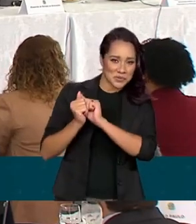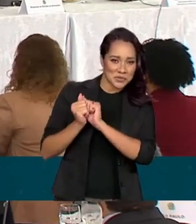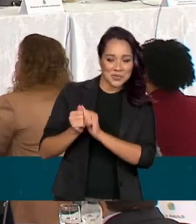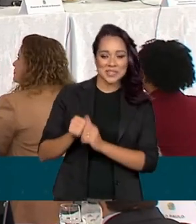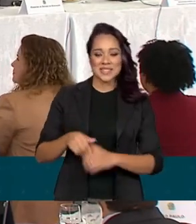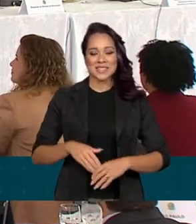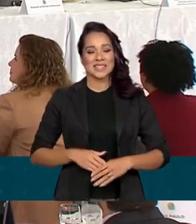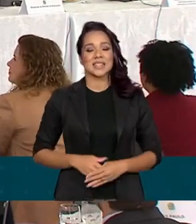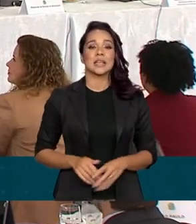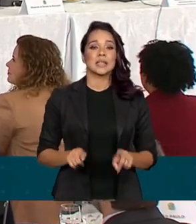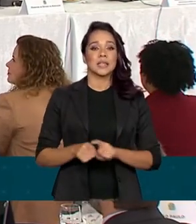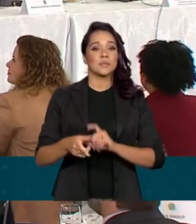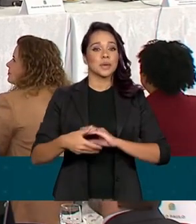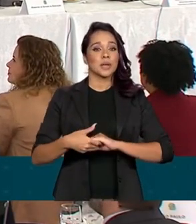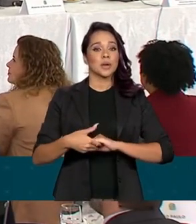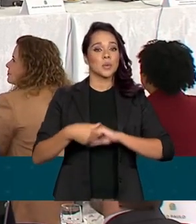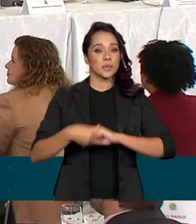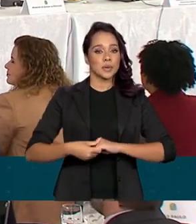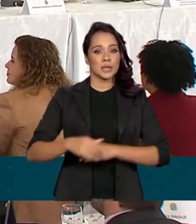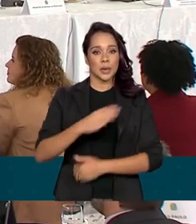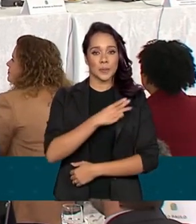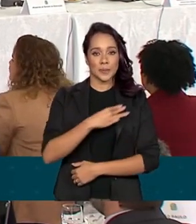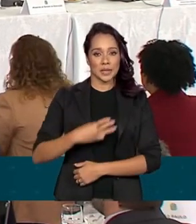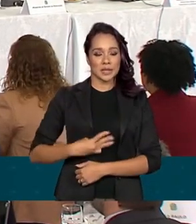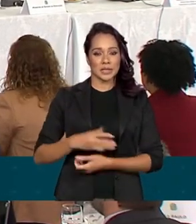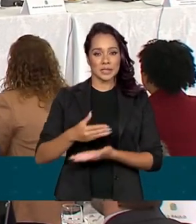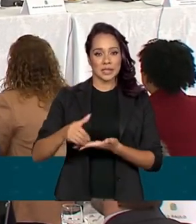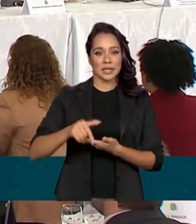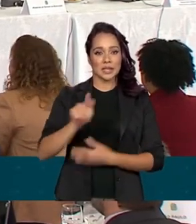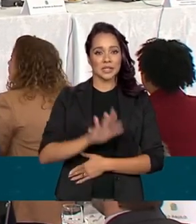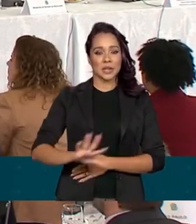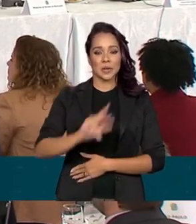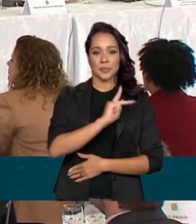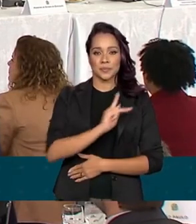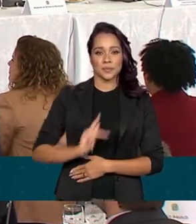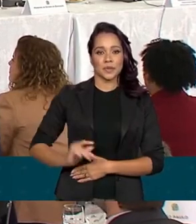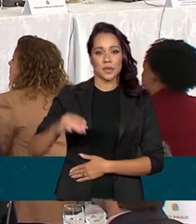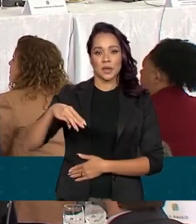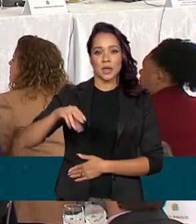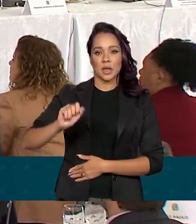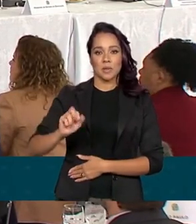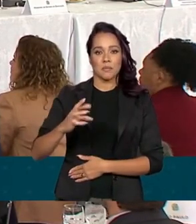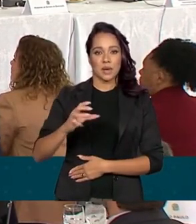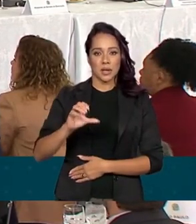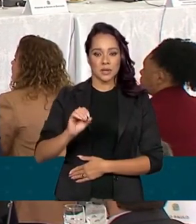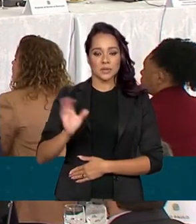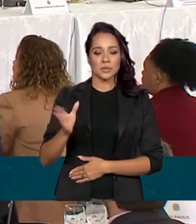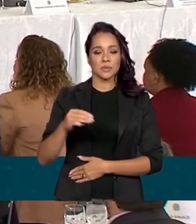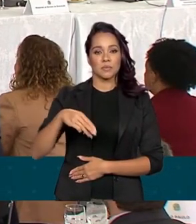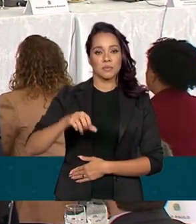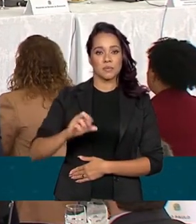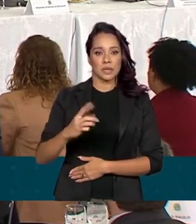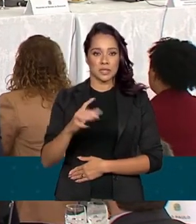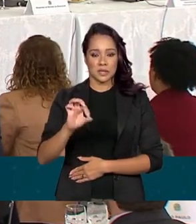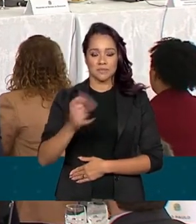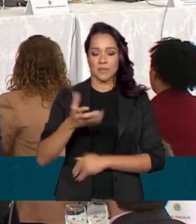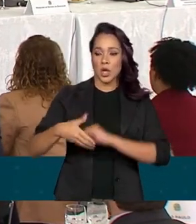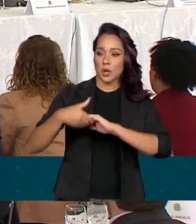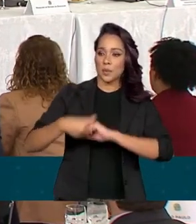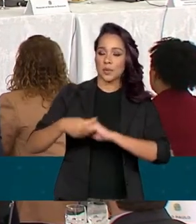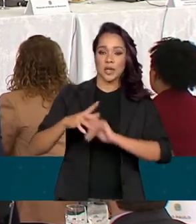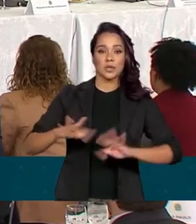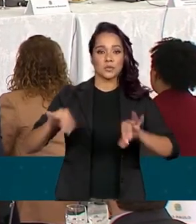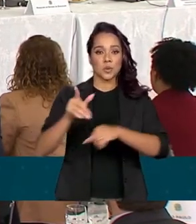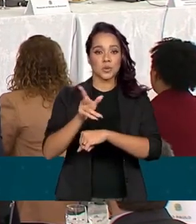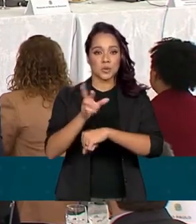juntos. Cumprimentar o ministro de Estado, chefe da Secretaria-Geral da Presidência, Márcio Macedo. Queria cumprimentar, em nome de todos